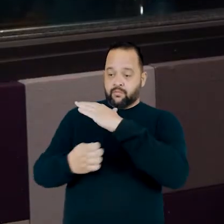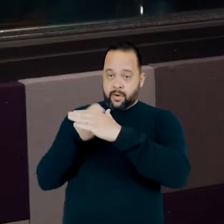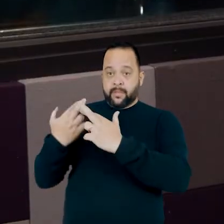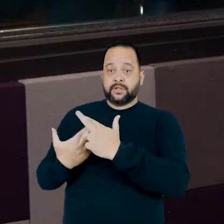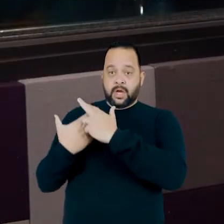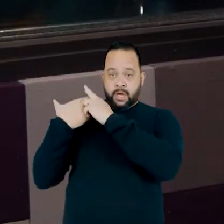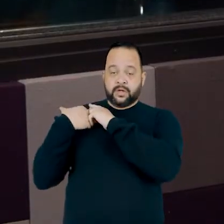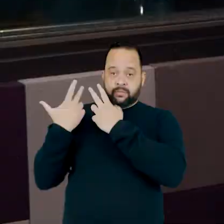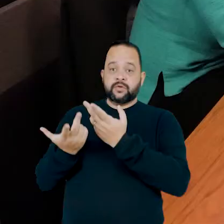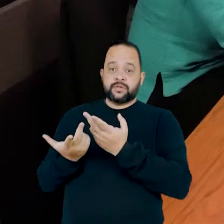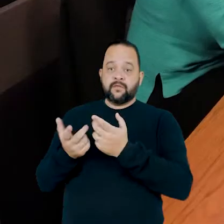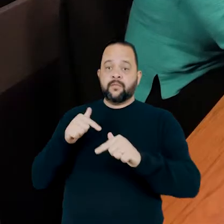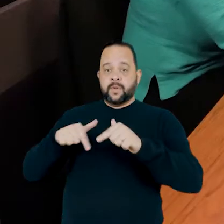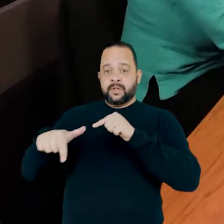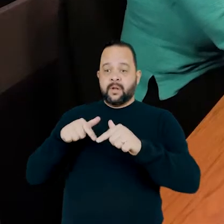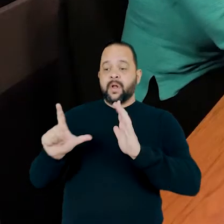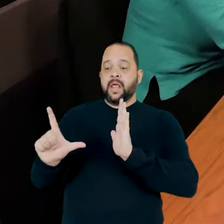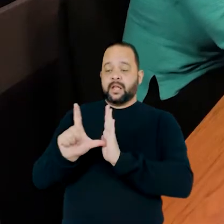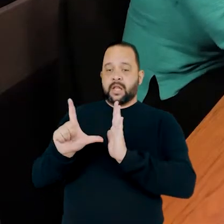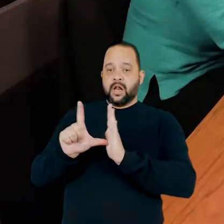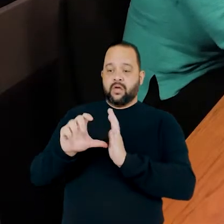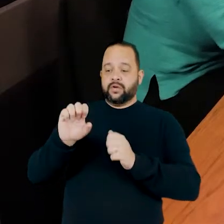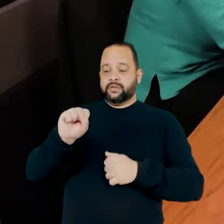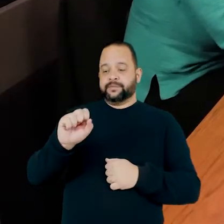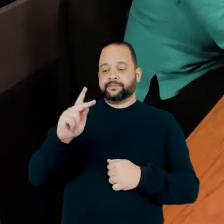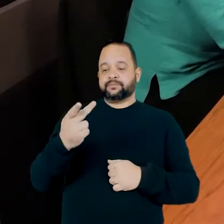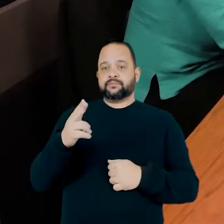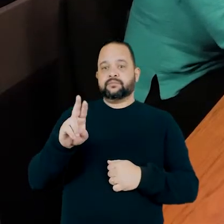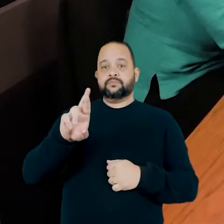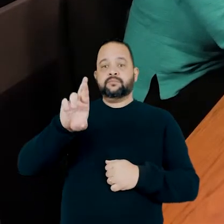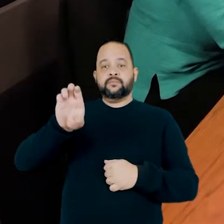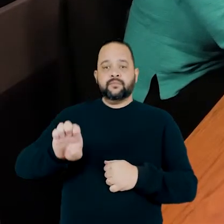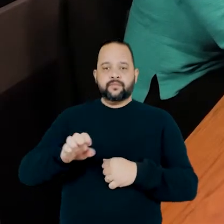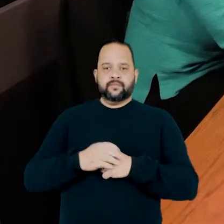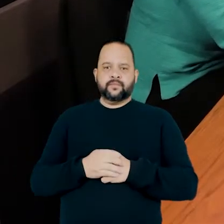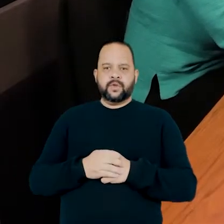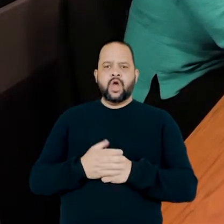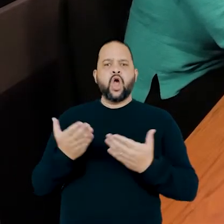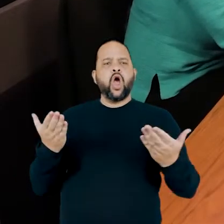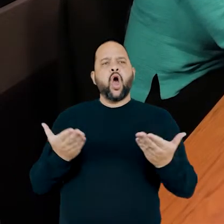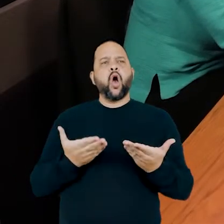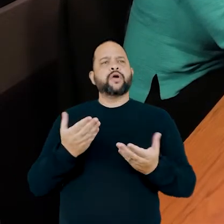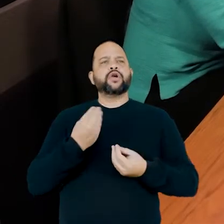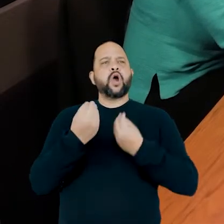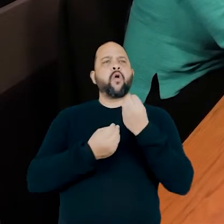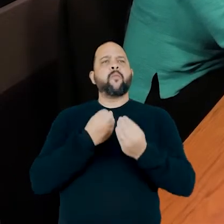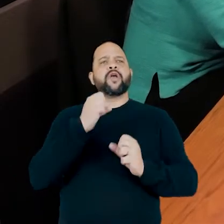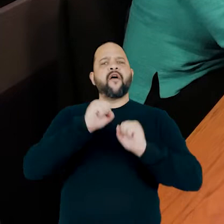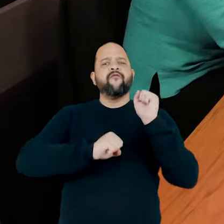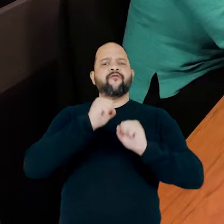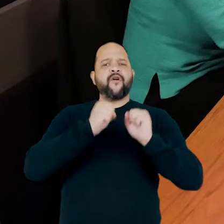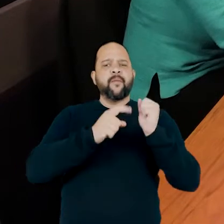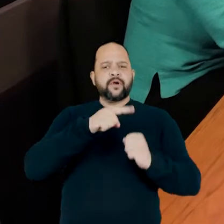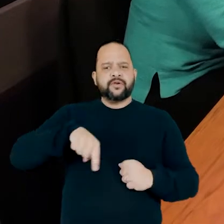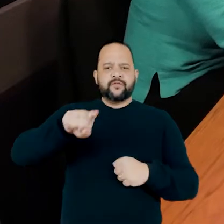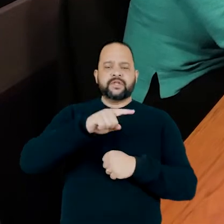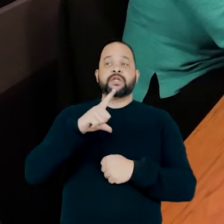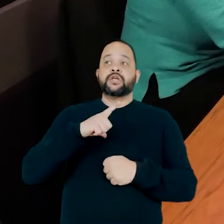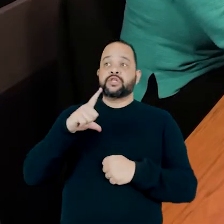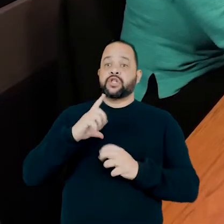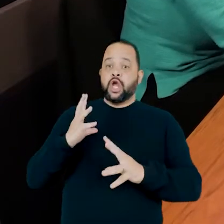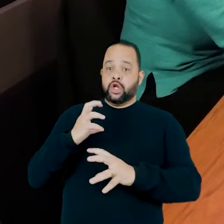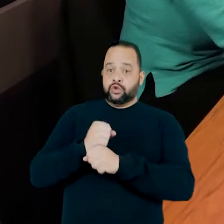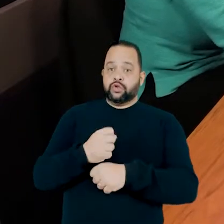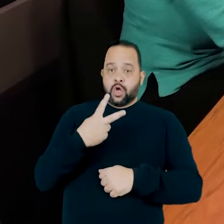trabalhar, pra atuar na loja Shure. E hoje a Shure, ela tem várias fábricas, é uma fábrica só, como que é a produção de vocês? A gente tem duas